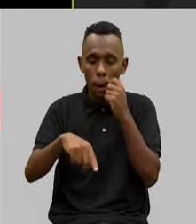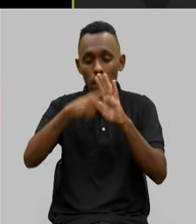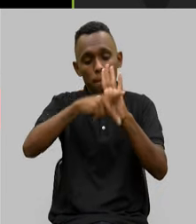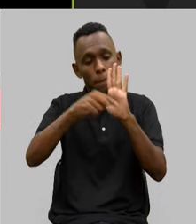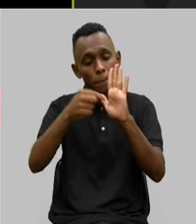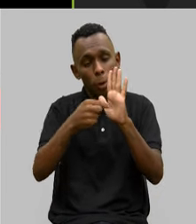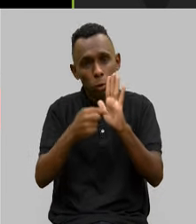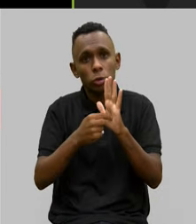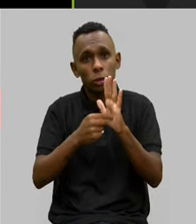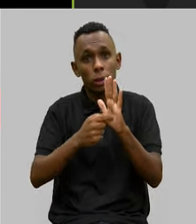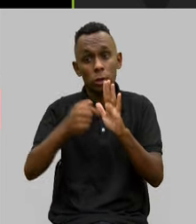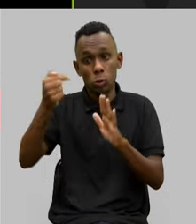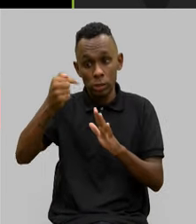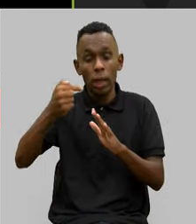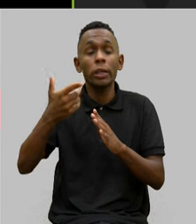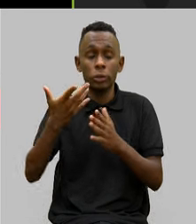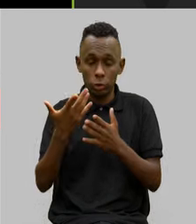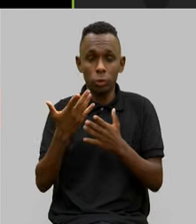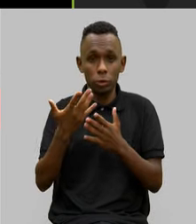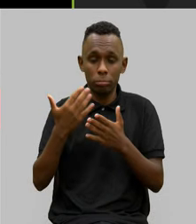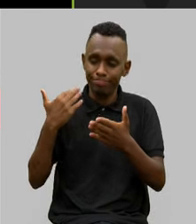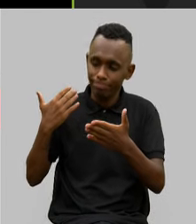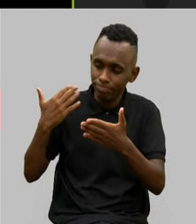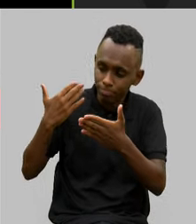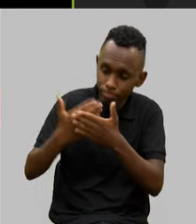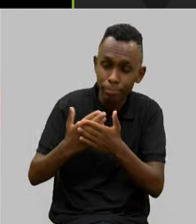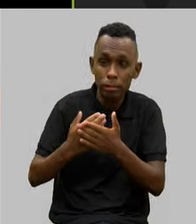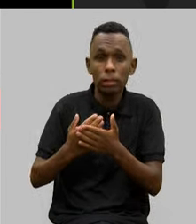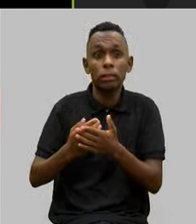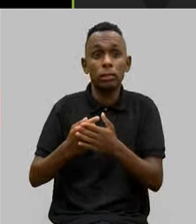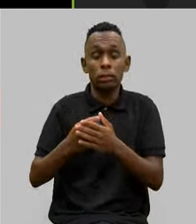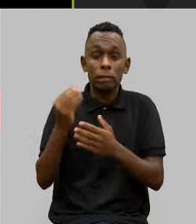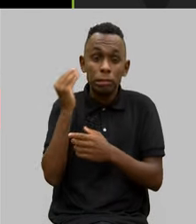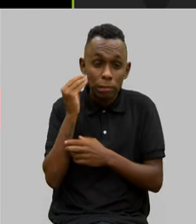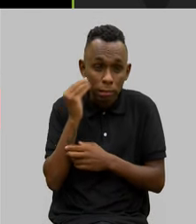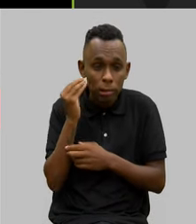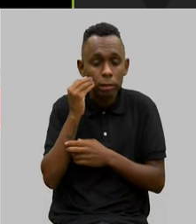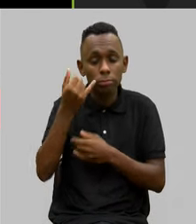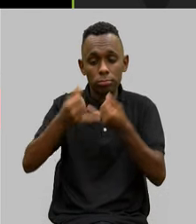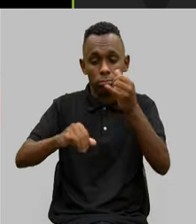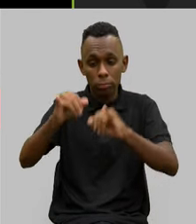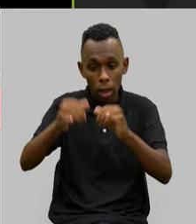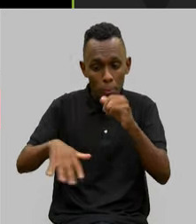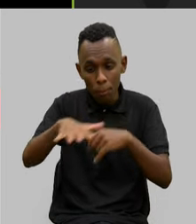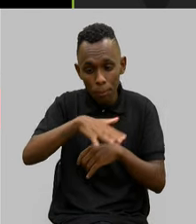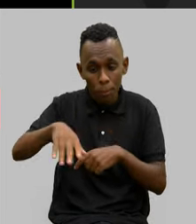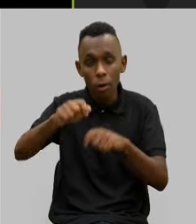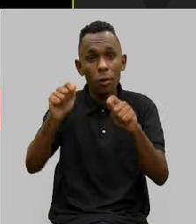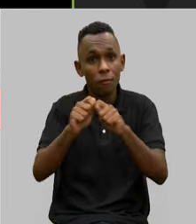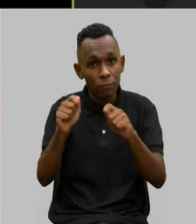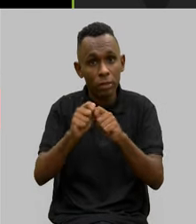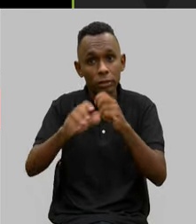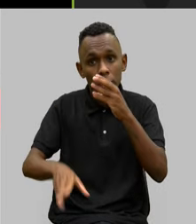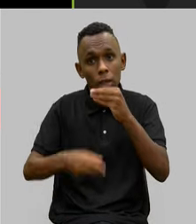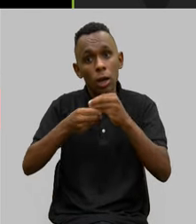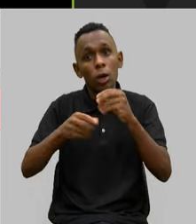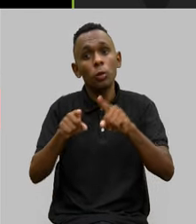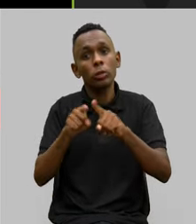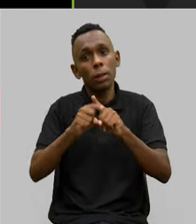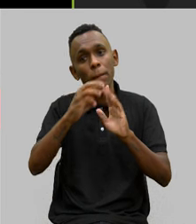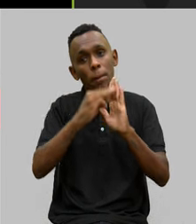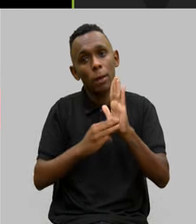teré a sétima Edição então a gente tá correndo lá no laborat para que a gente faça essa essa implementação logo da